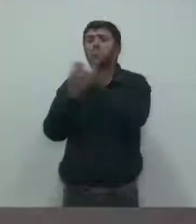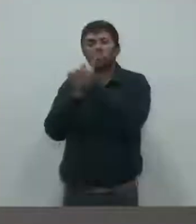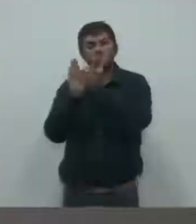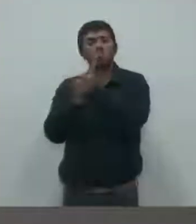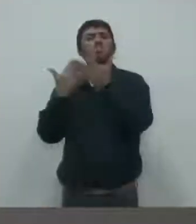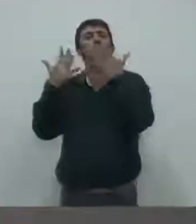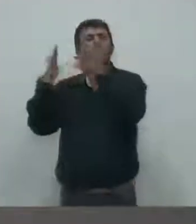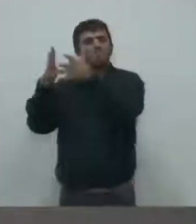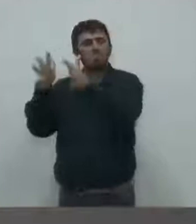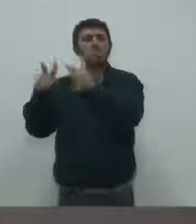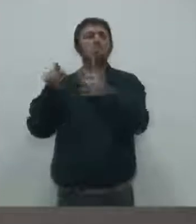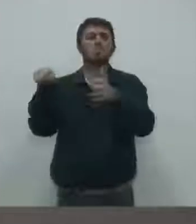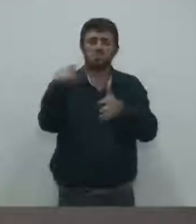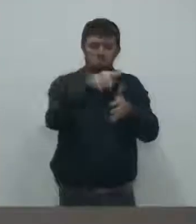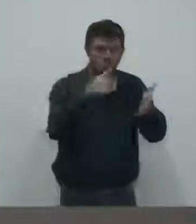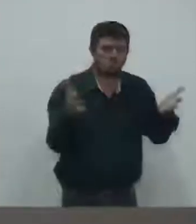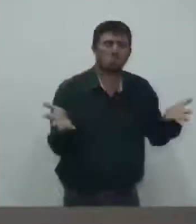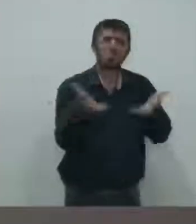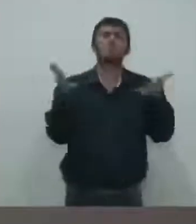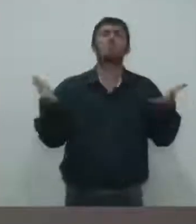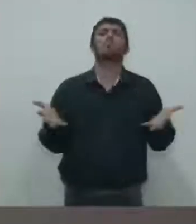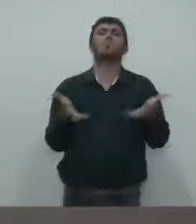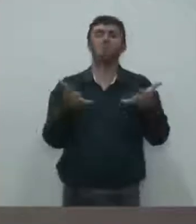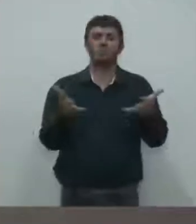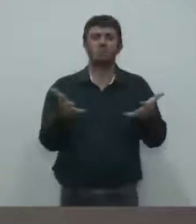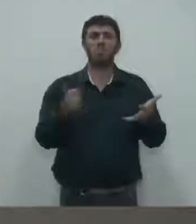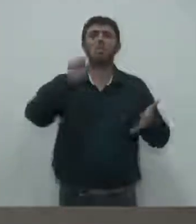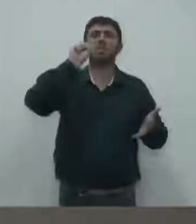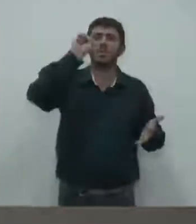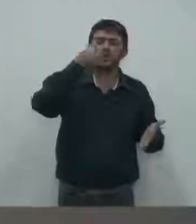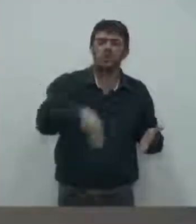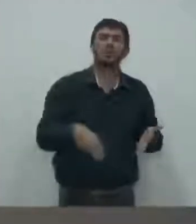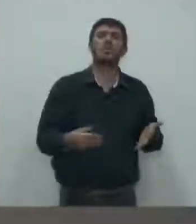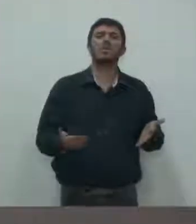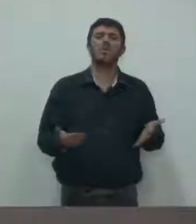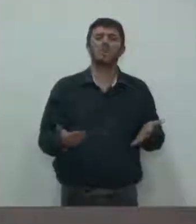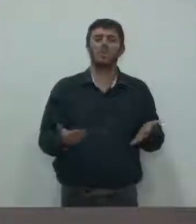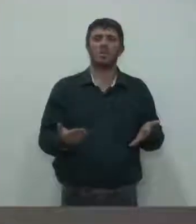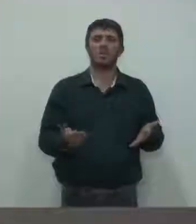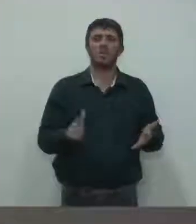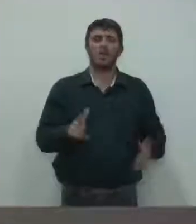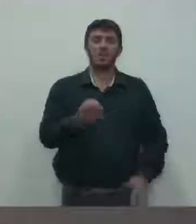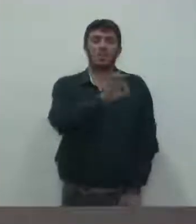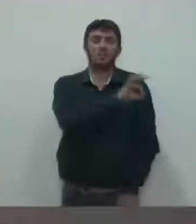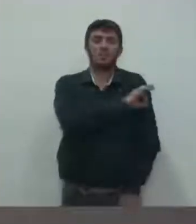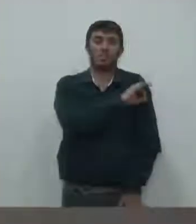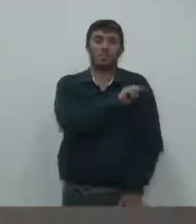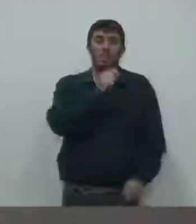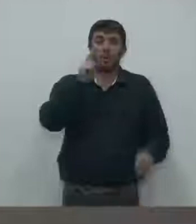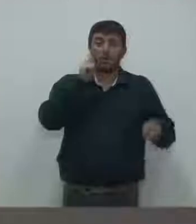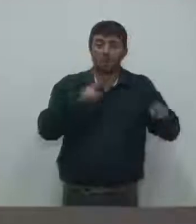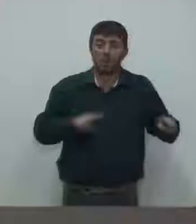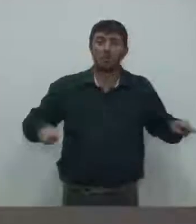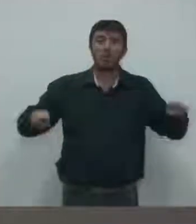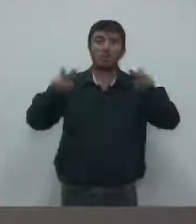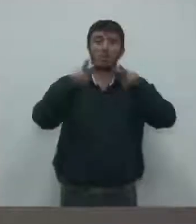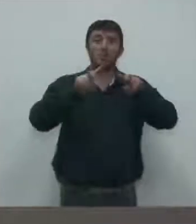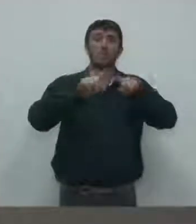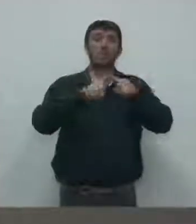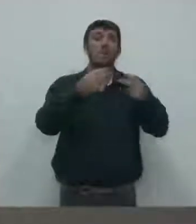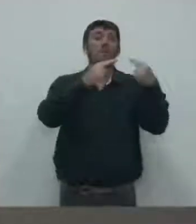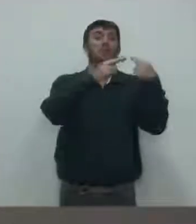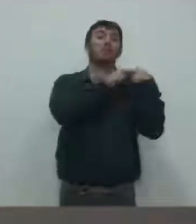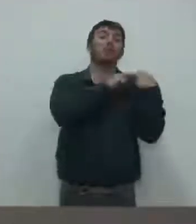desmembrar. Exemplo simples. O prefeito ele tem a função dele de olhar o macro, mas cada secretário tem a sua